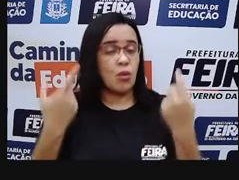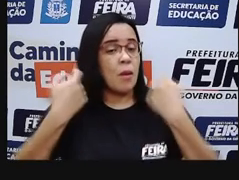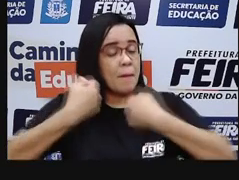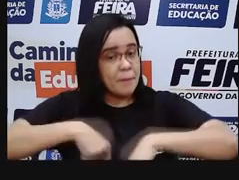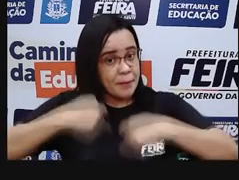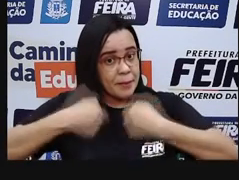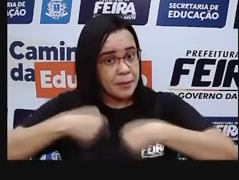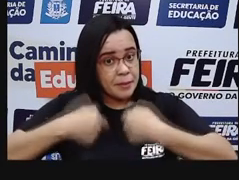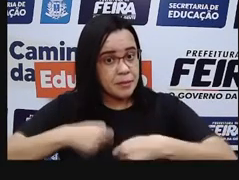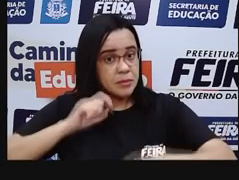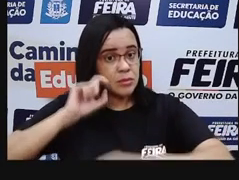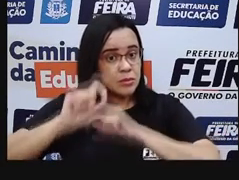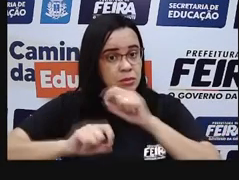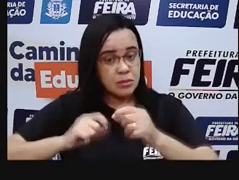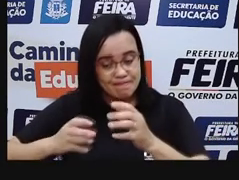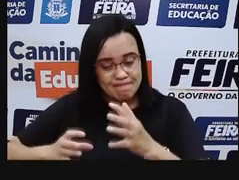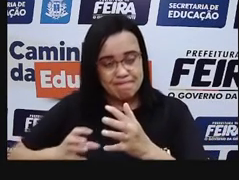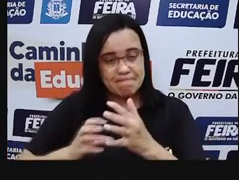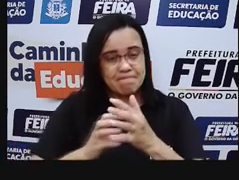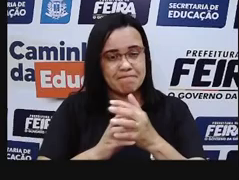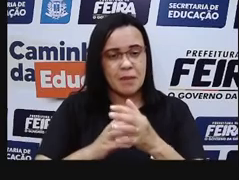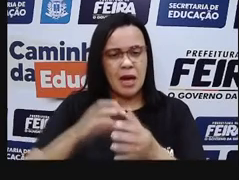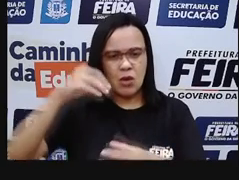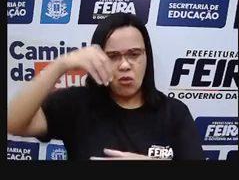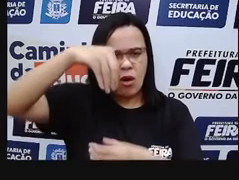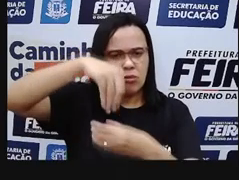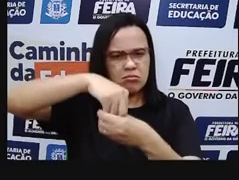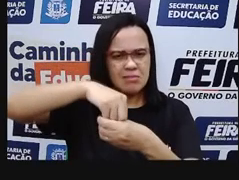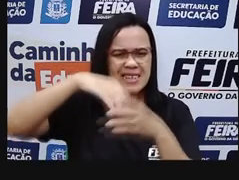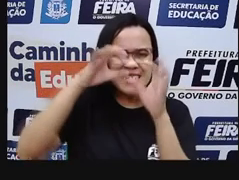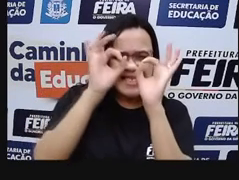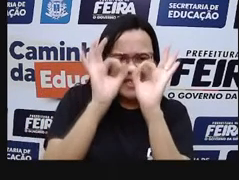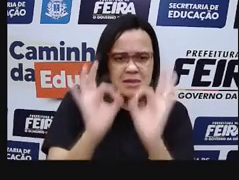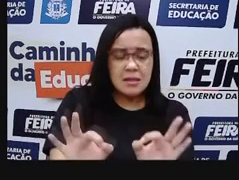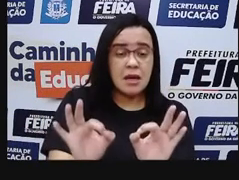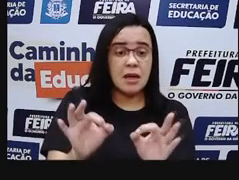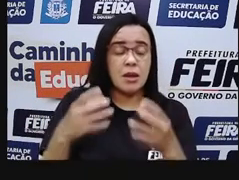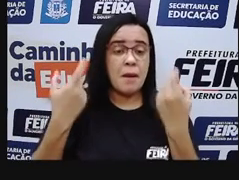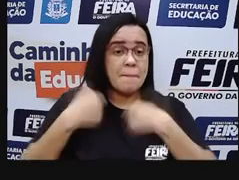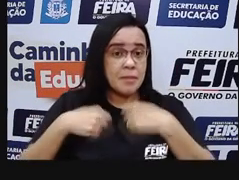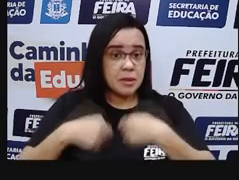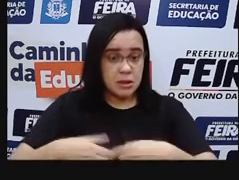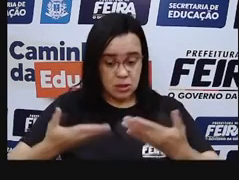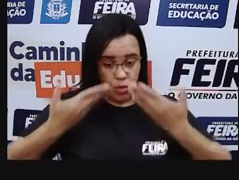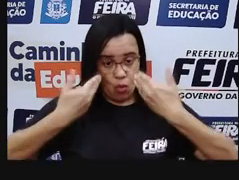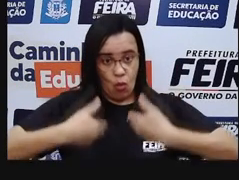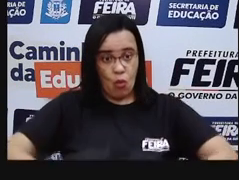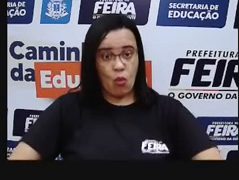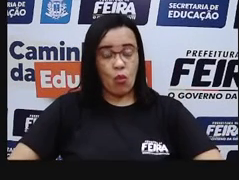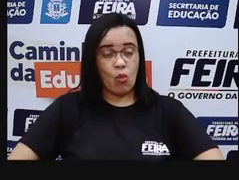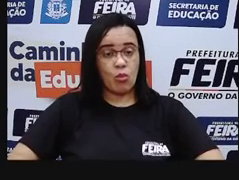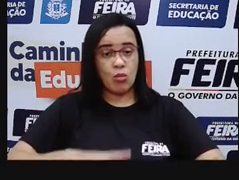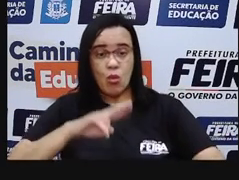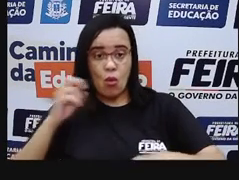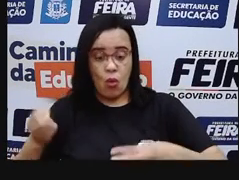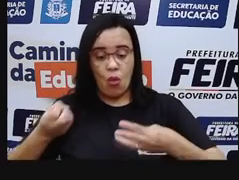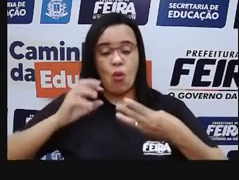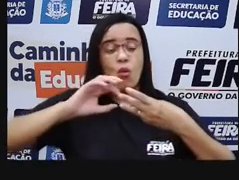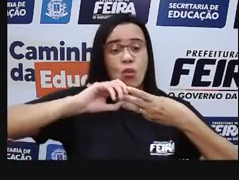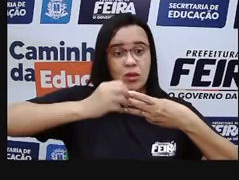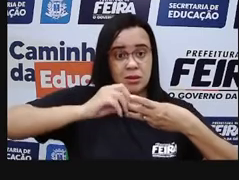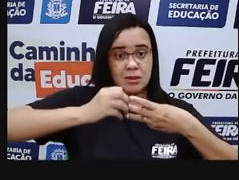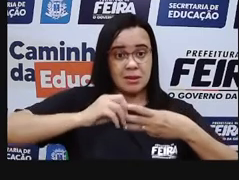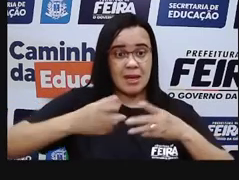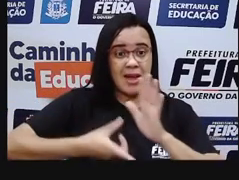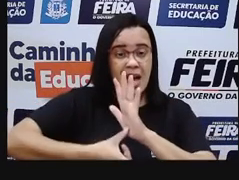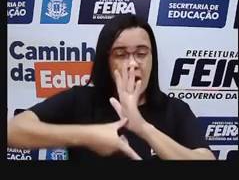e até cintagem encaixe perfeito o nosso pouco as nossas células vão ter que identificar que a gente já